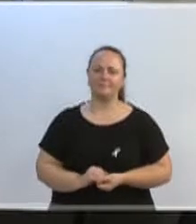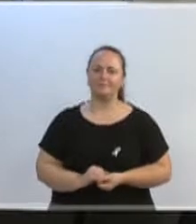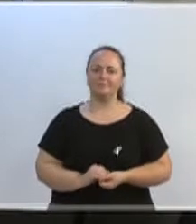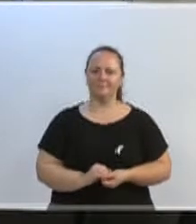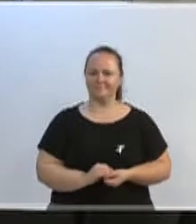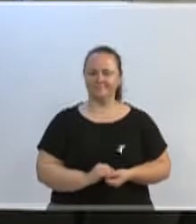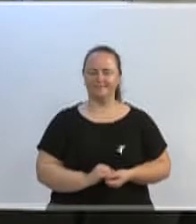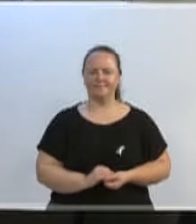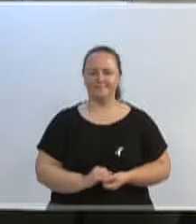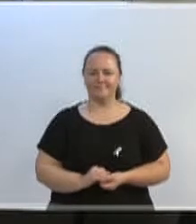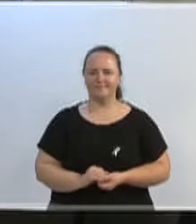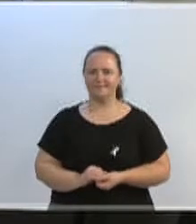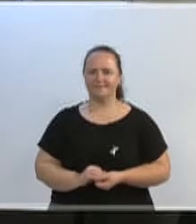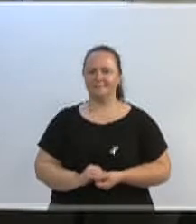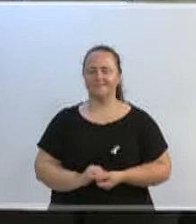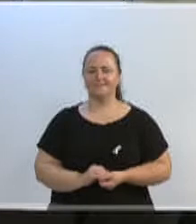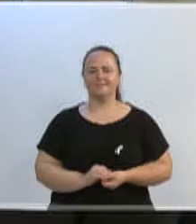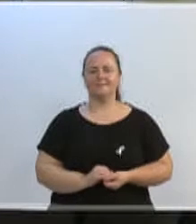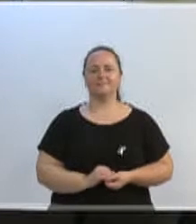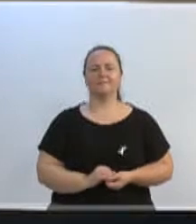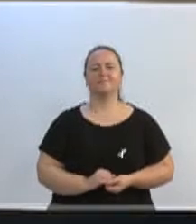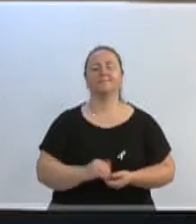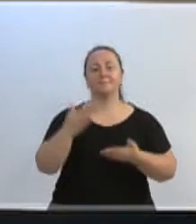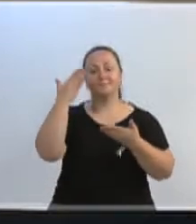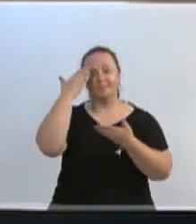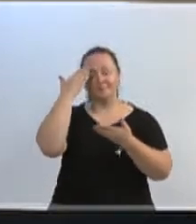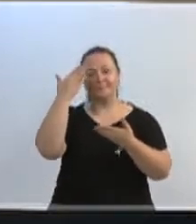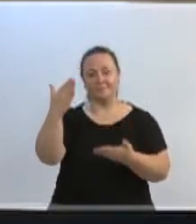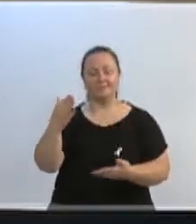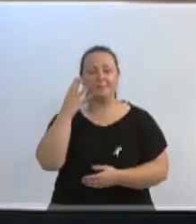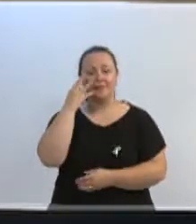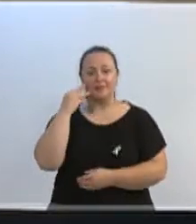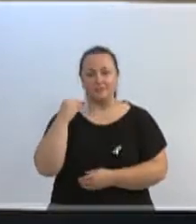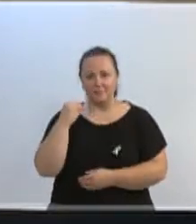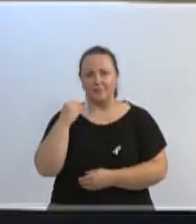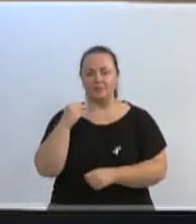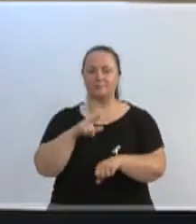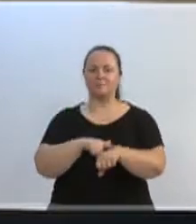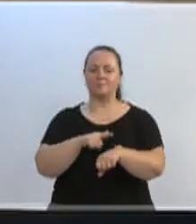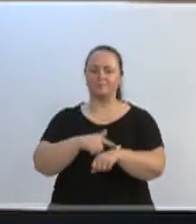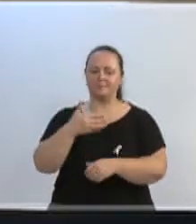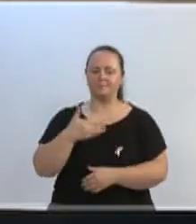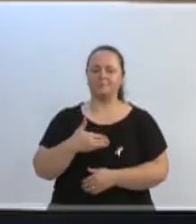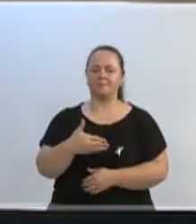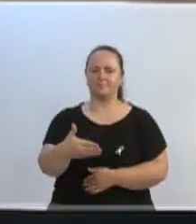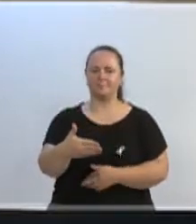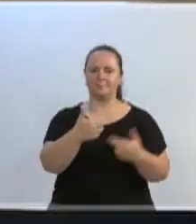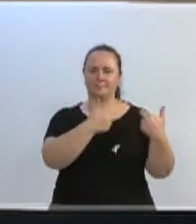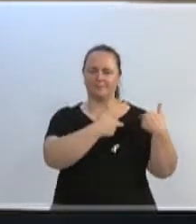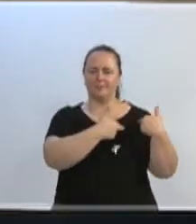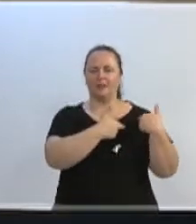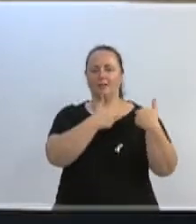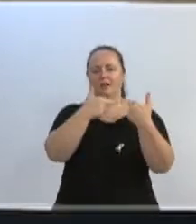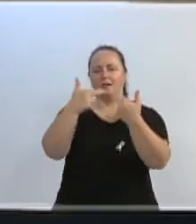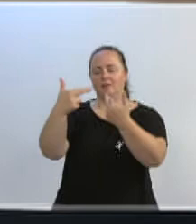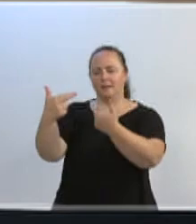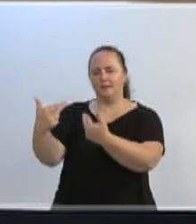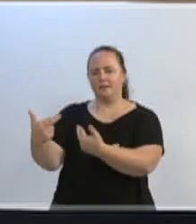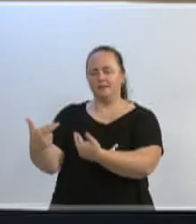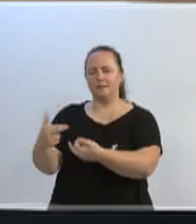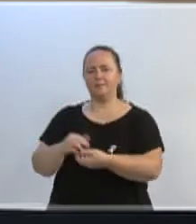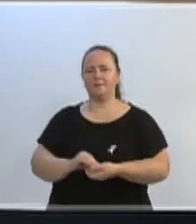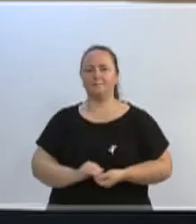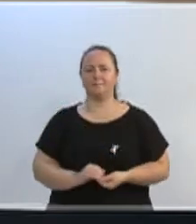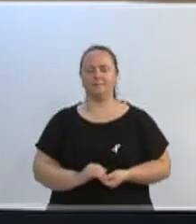Muito obrigado, vereador professor Gilson. Nesse momento, eu passo os trabalhos do